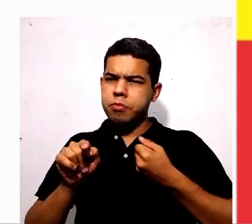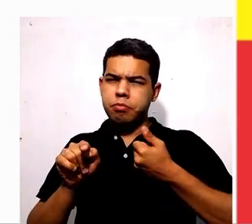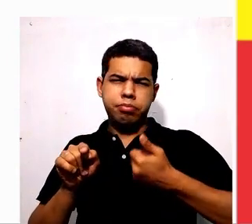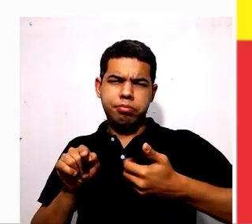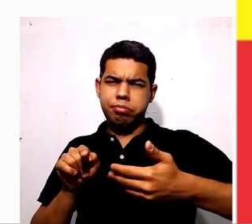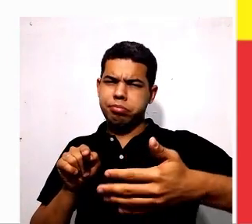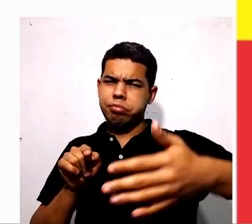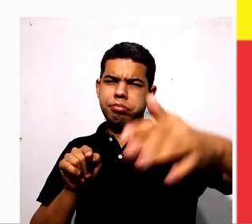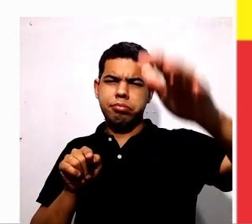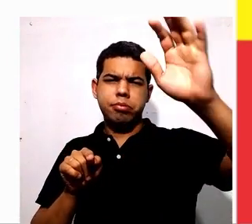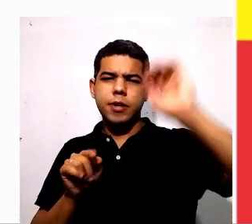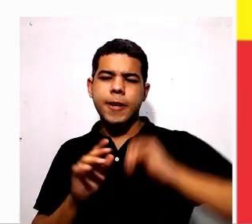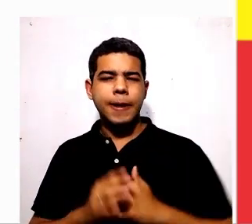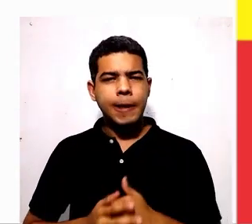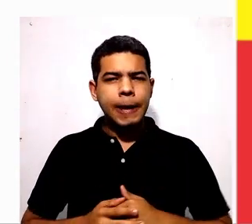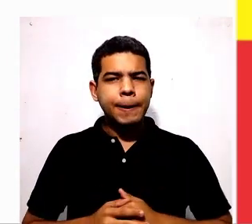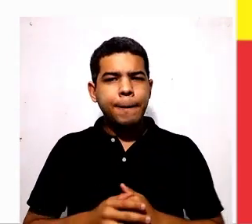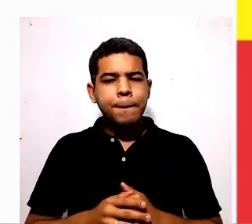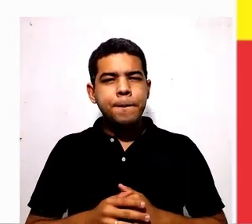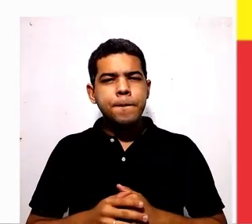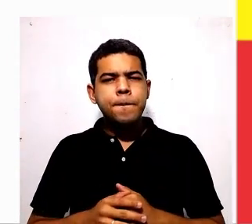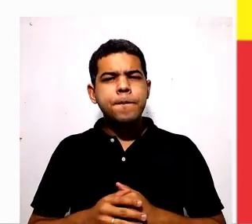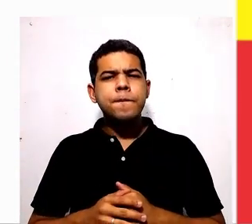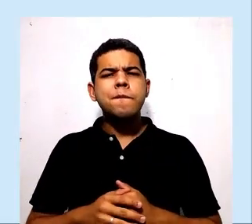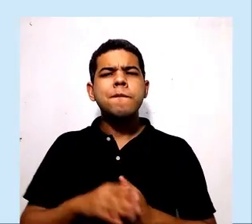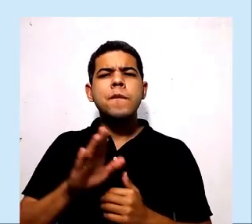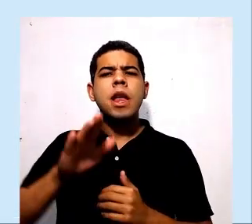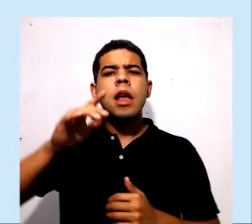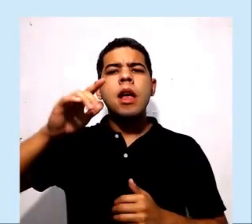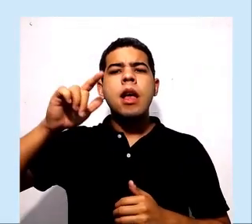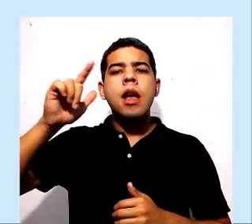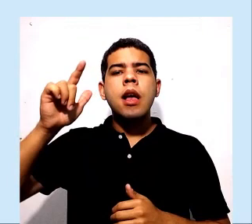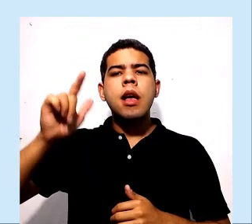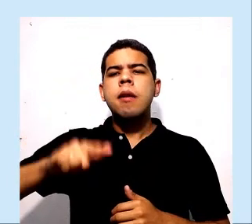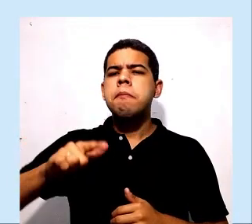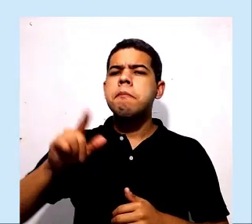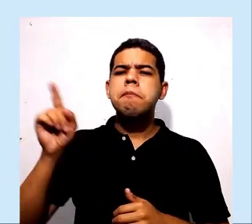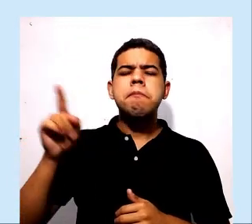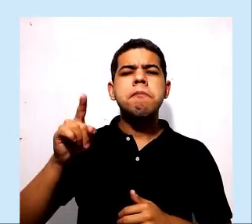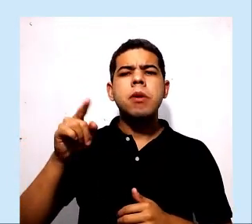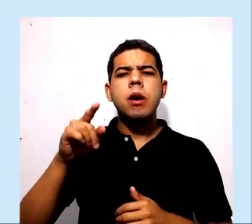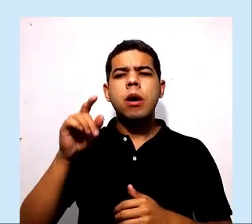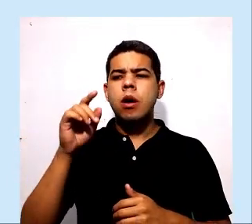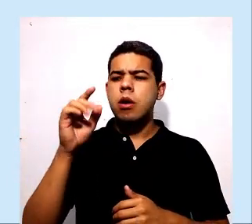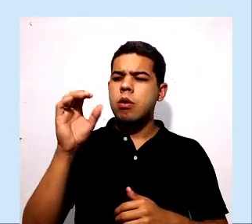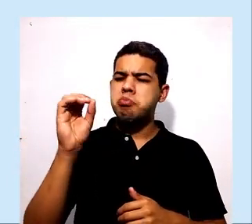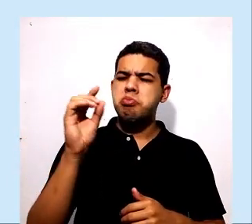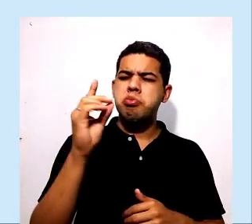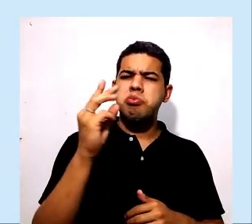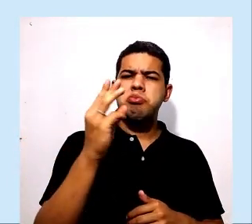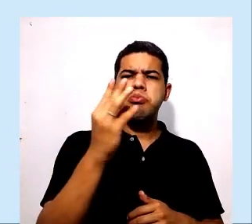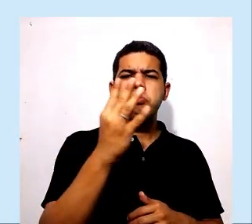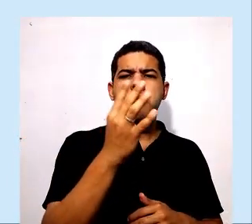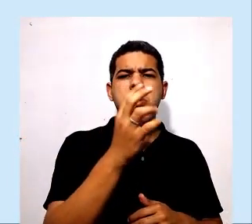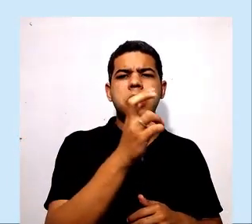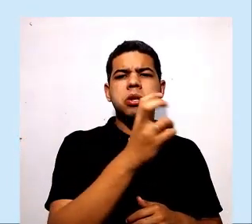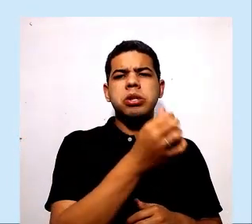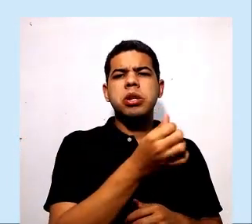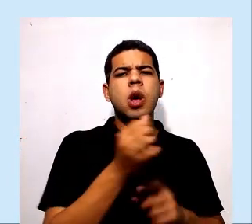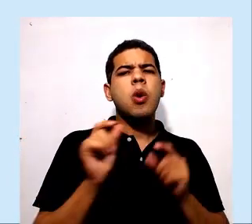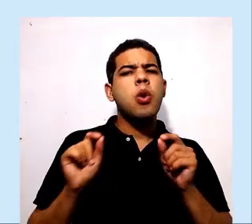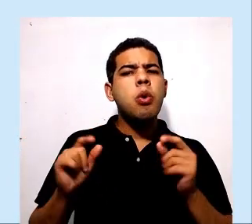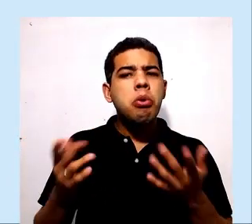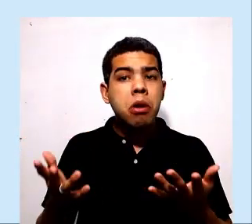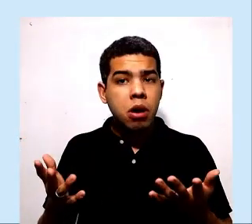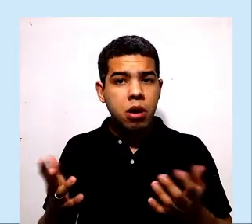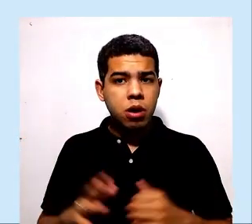mais números depois do 6. Mas, e essa sequência que você acabou de ver? É o quê? O